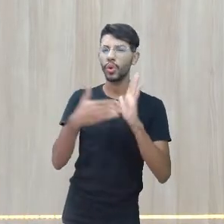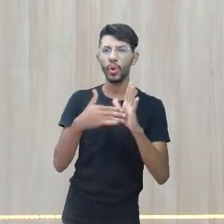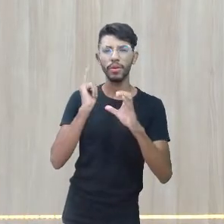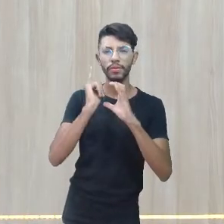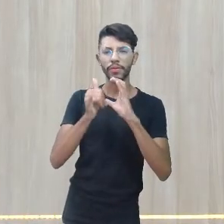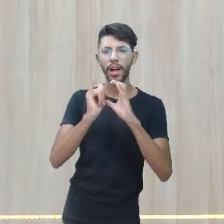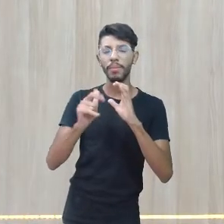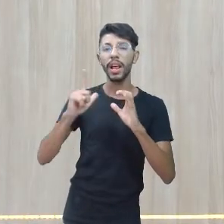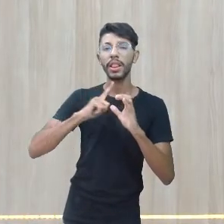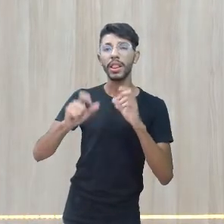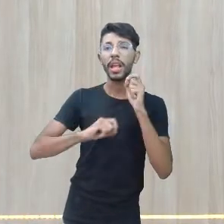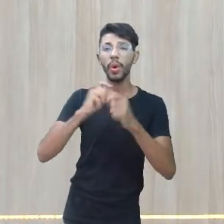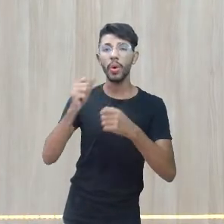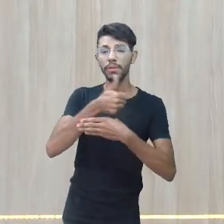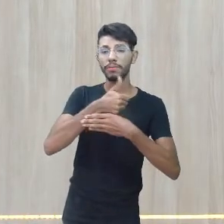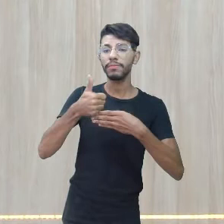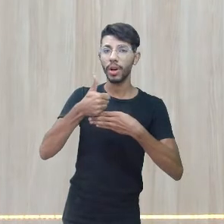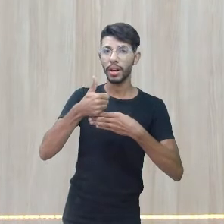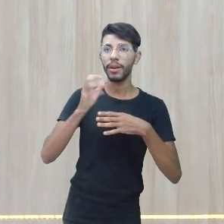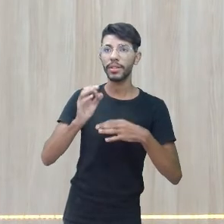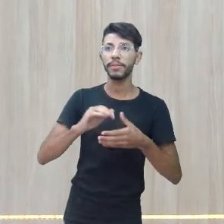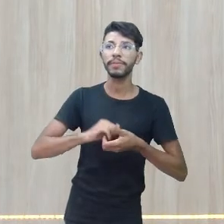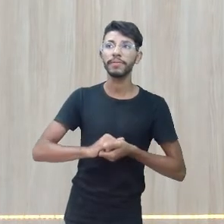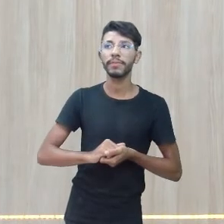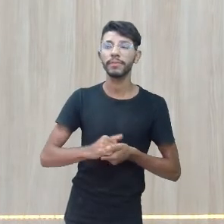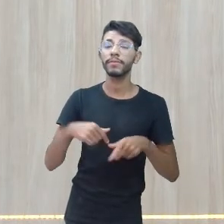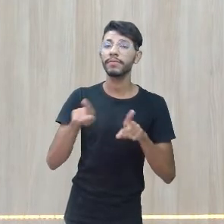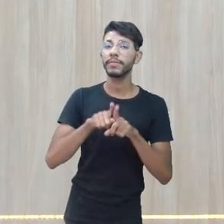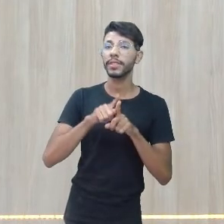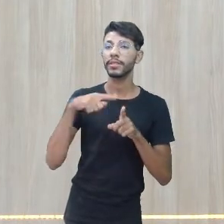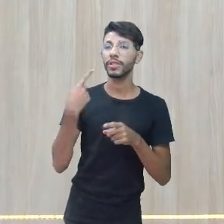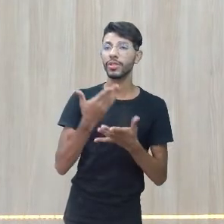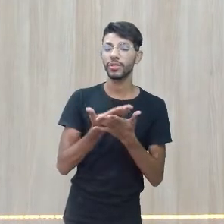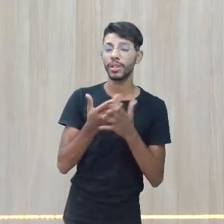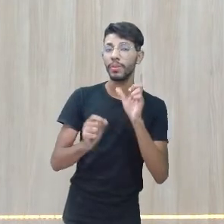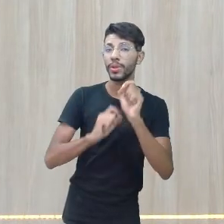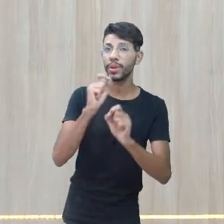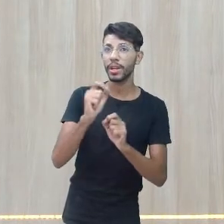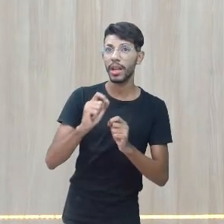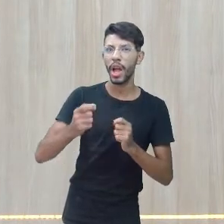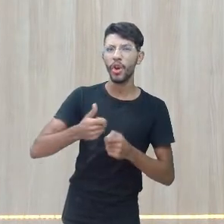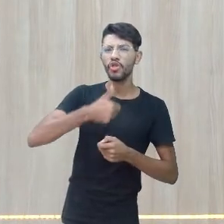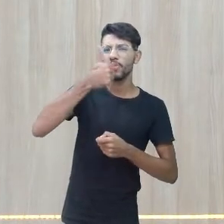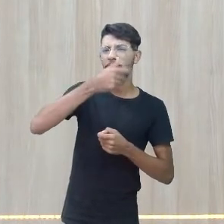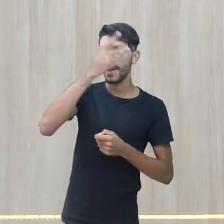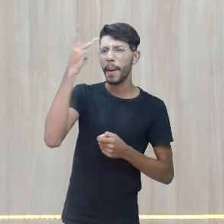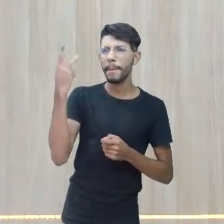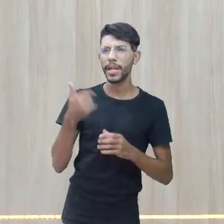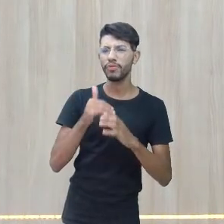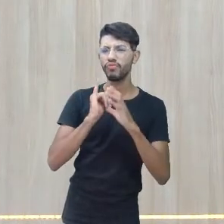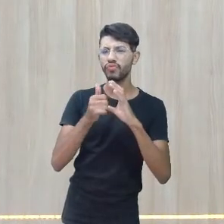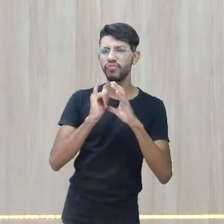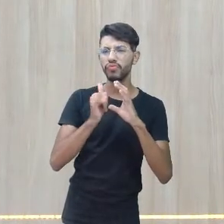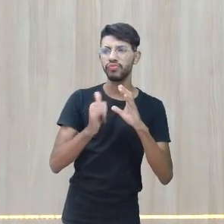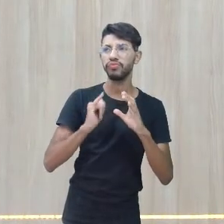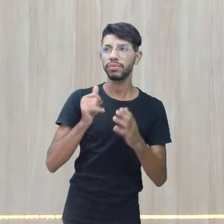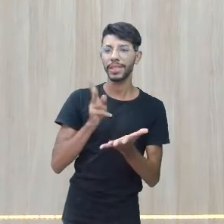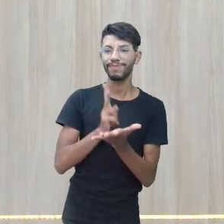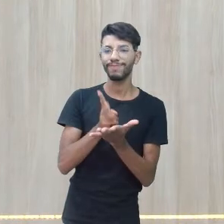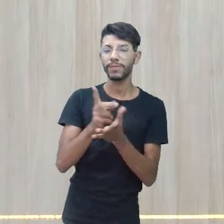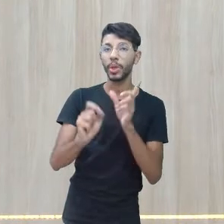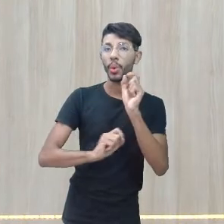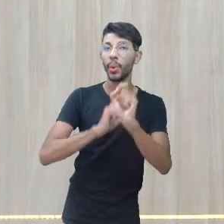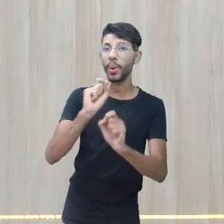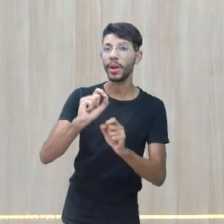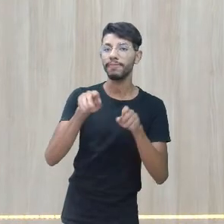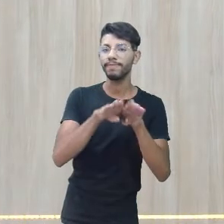uma moral. Vimos também que os primeiros fabulistas, eles mantiveram